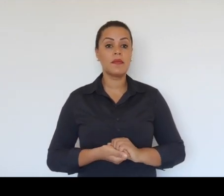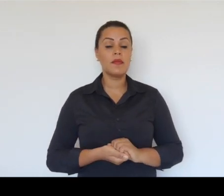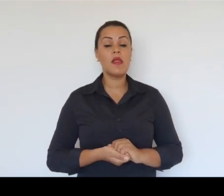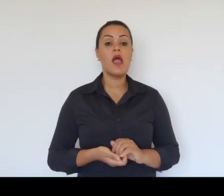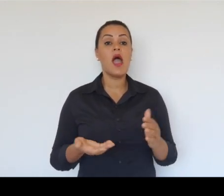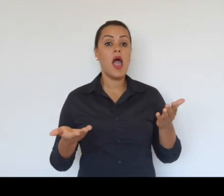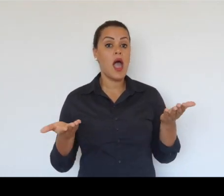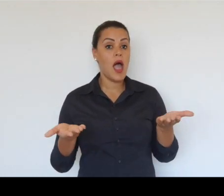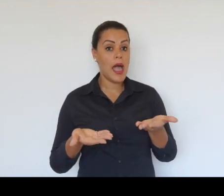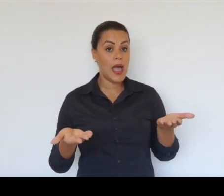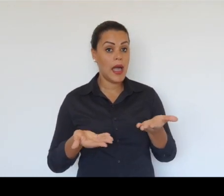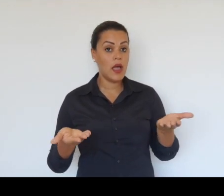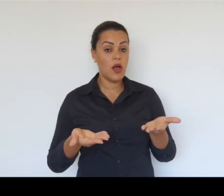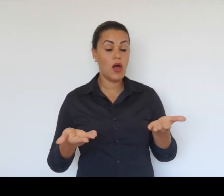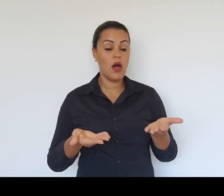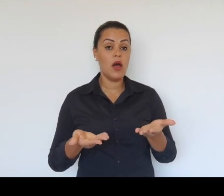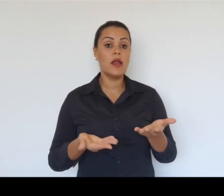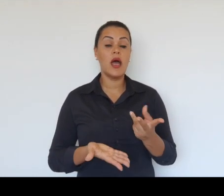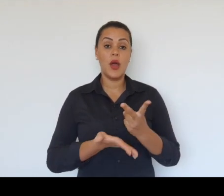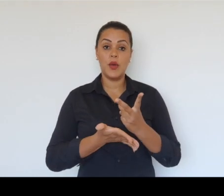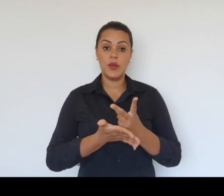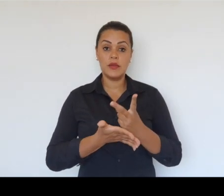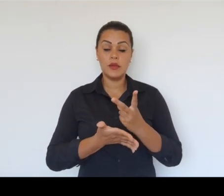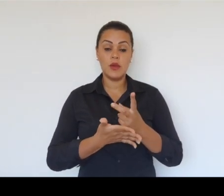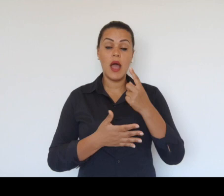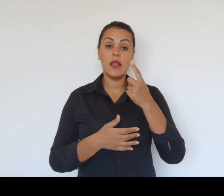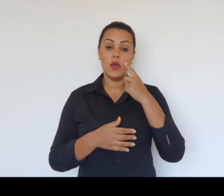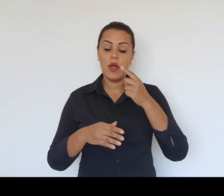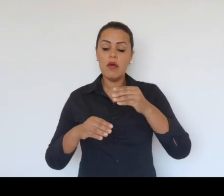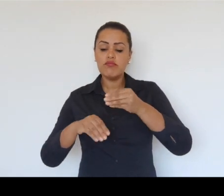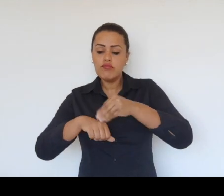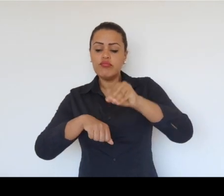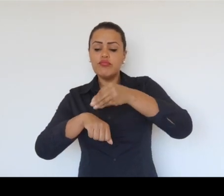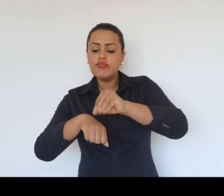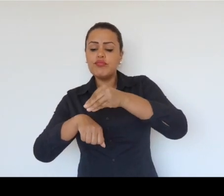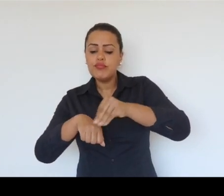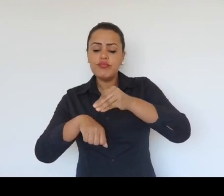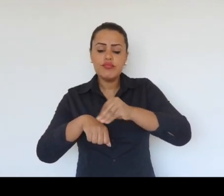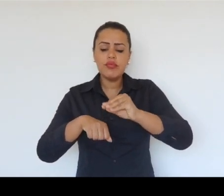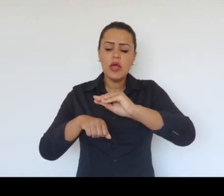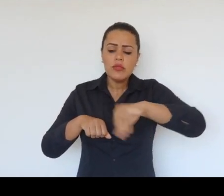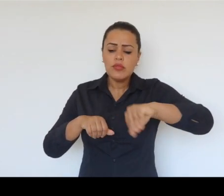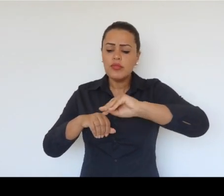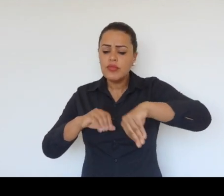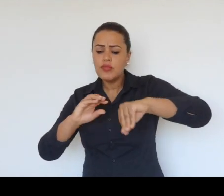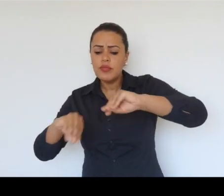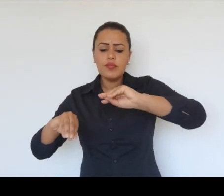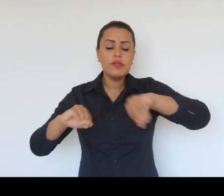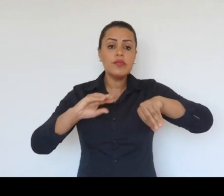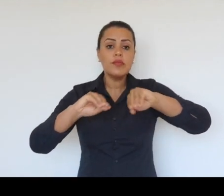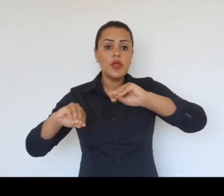Aqui agora o pessoal está dando continuidade na escavação, né? Todo o material que é retirado das quadrículas,